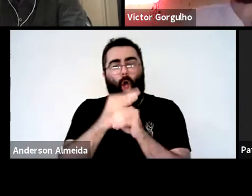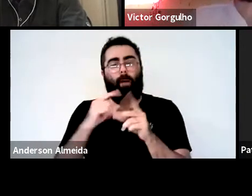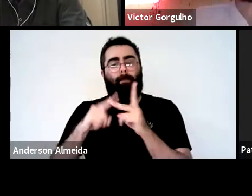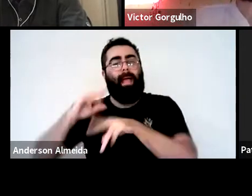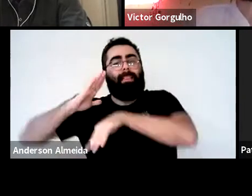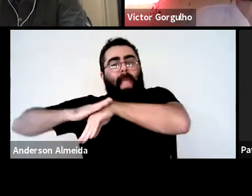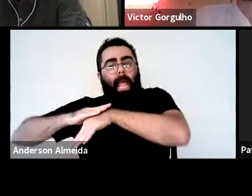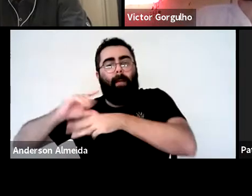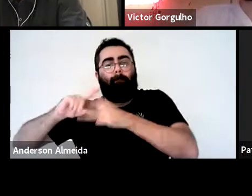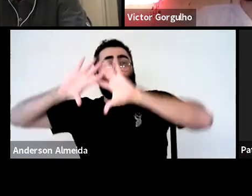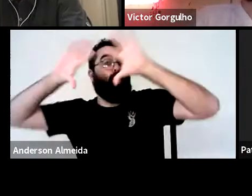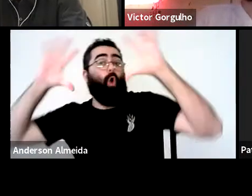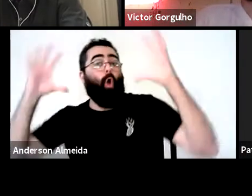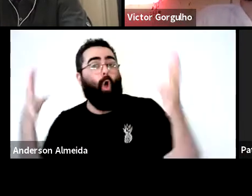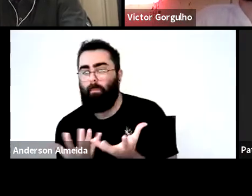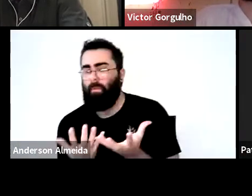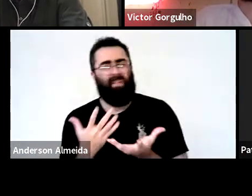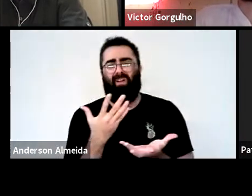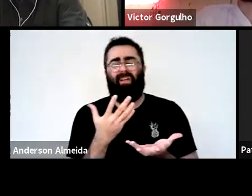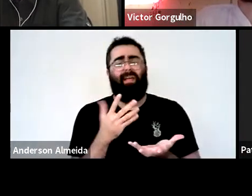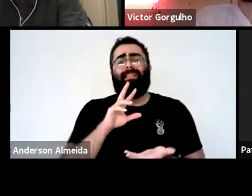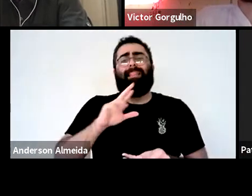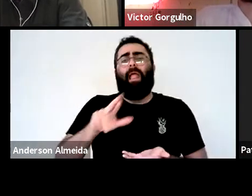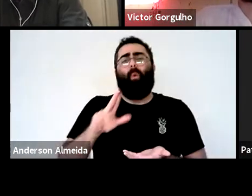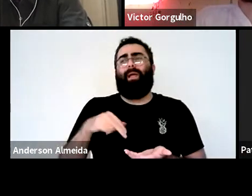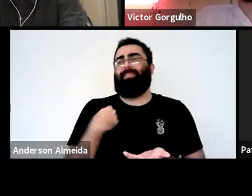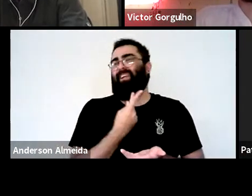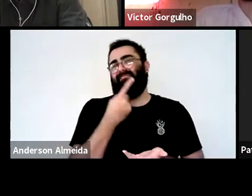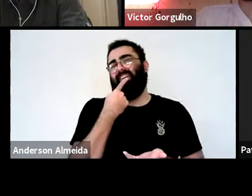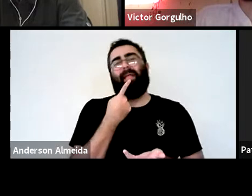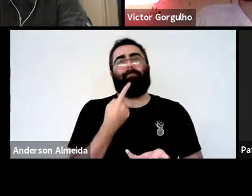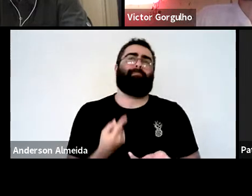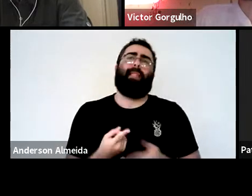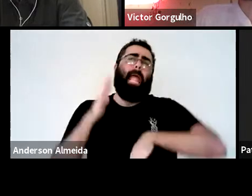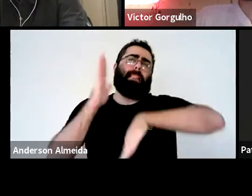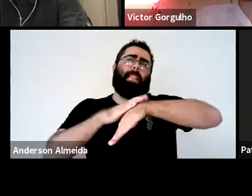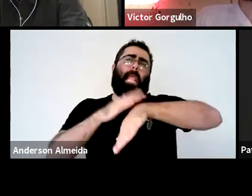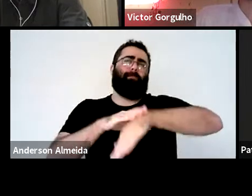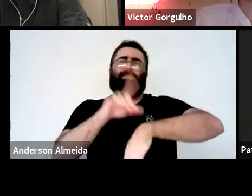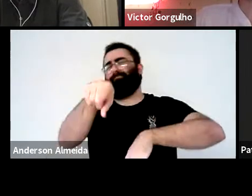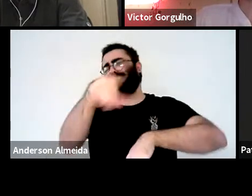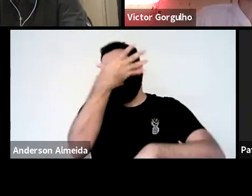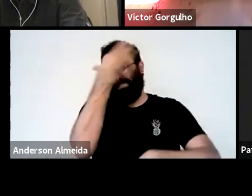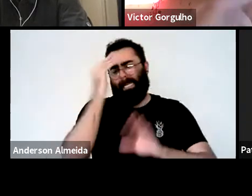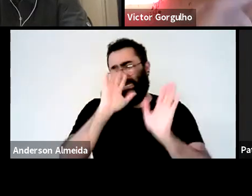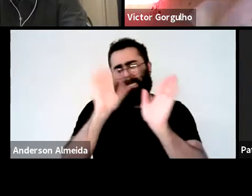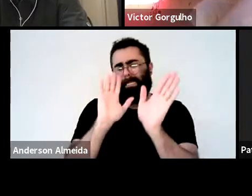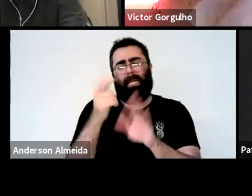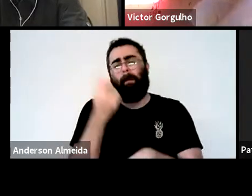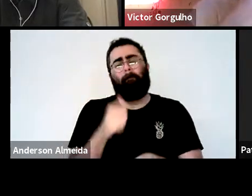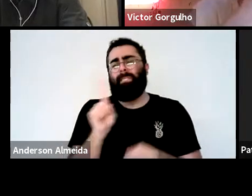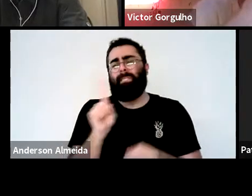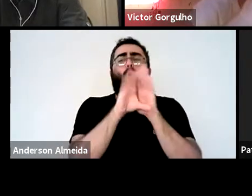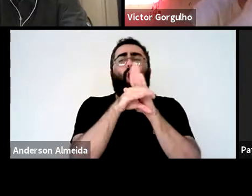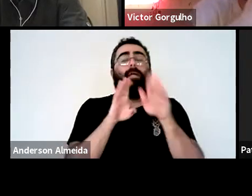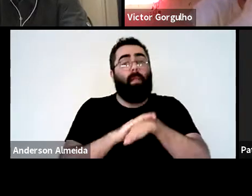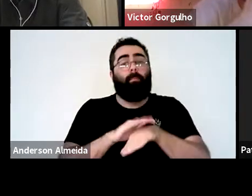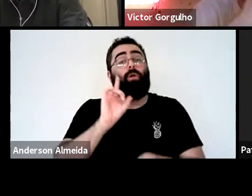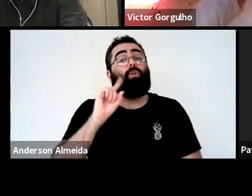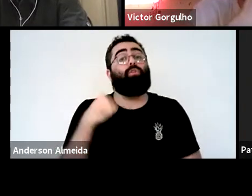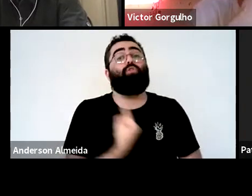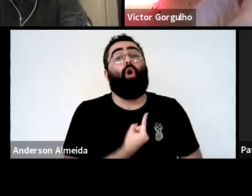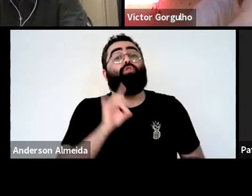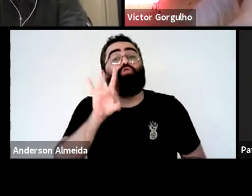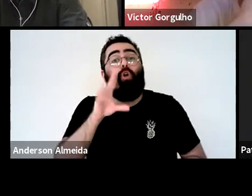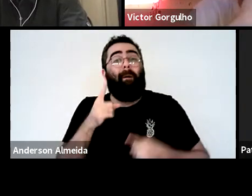articulando é que não exista o tempo. O tempo, ele existe, a gente sabe que existe. Mas a gente quer só realmente complicar a ideia de tempo e poder olhar para uma